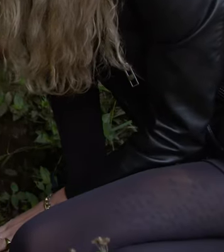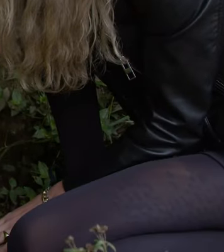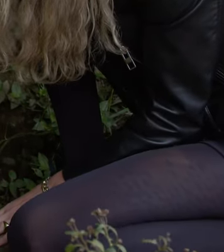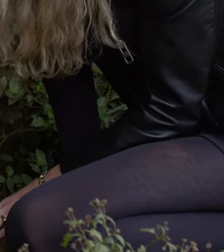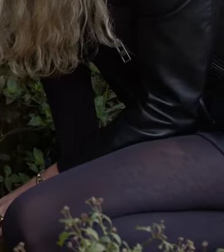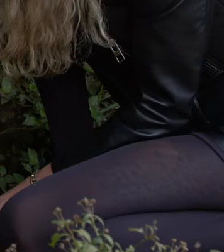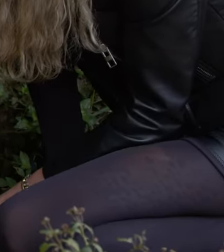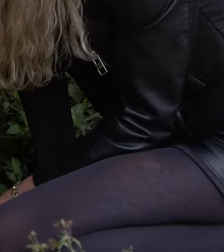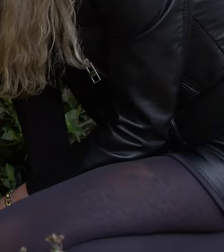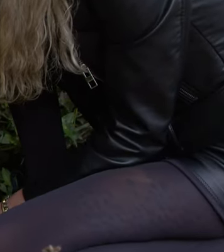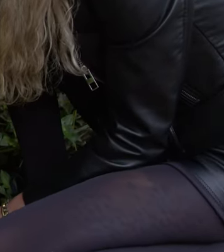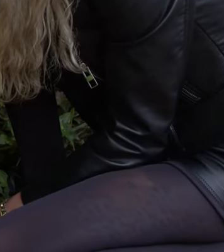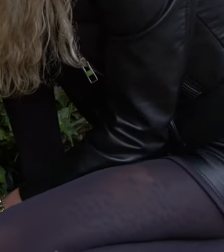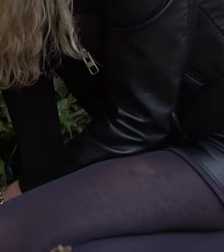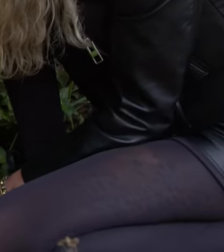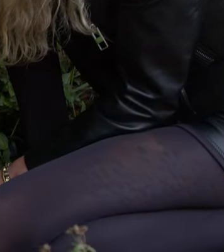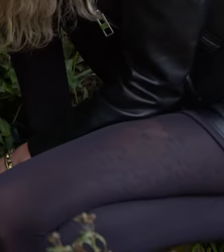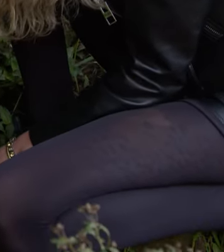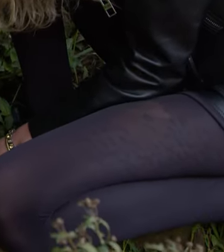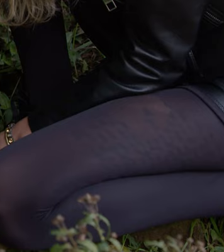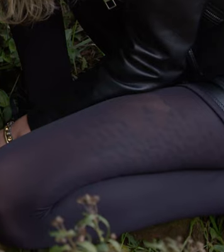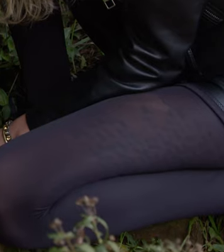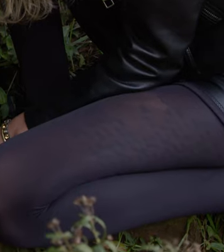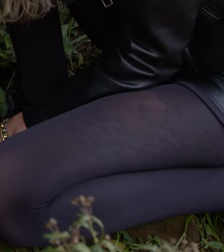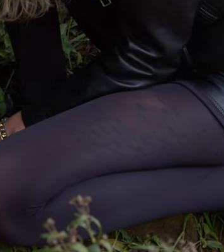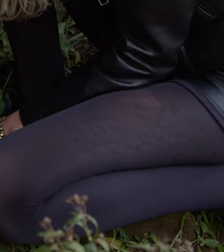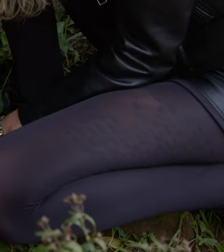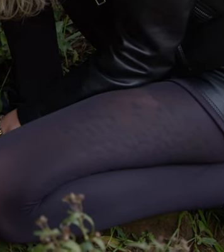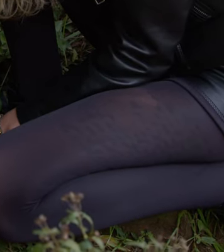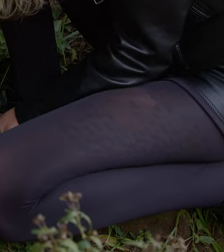Ela coloca seu cachecol em frente à fenda. Ó, mexendo.